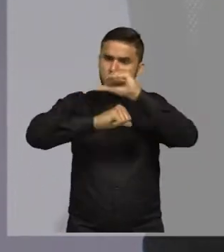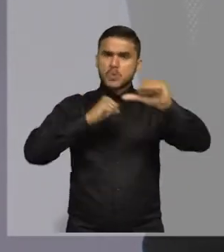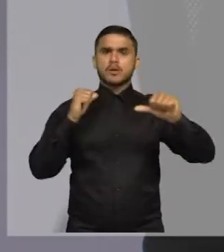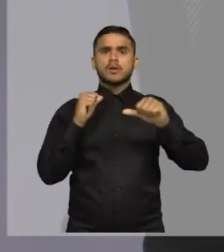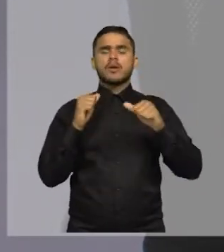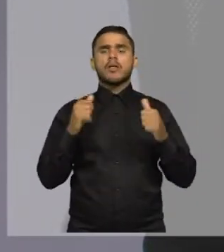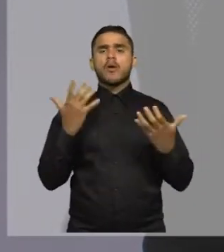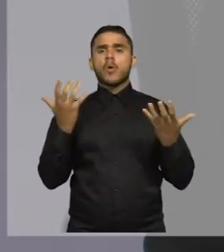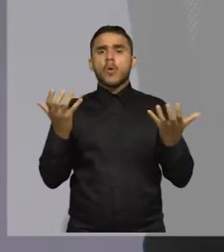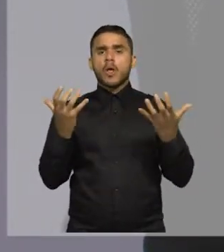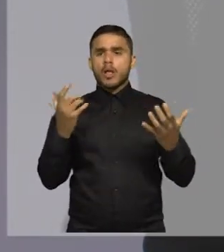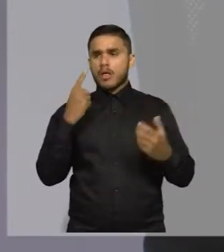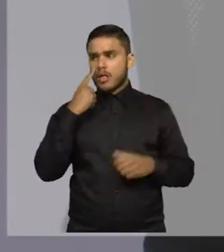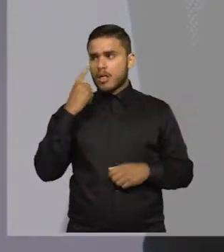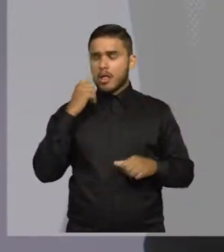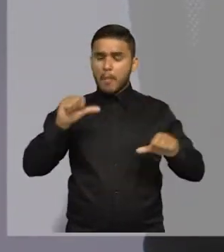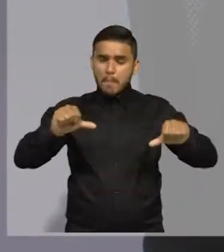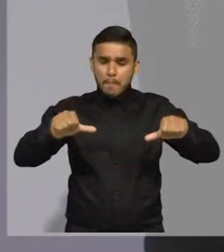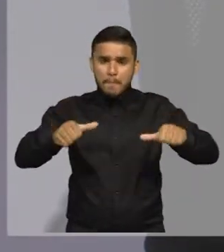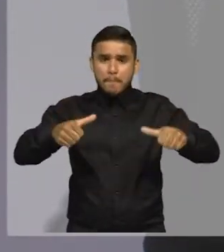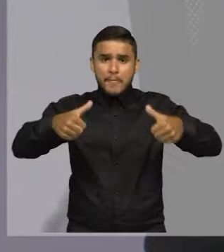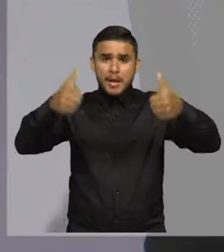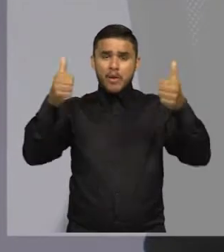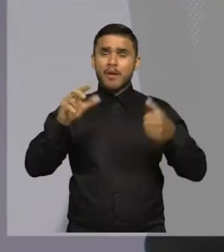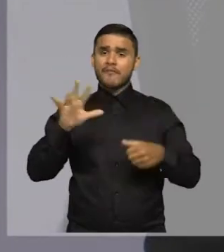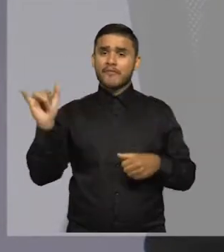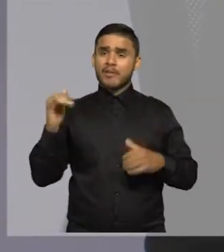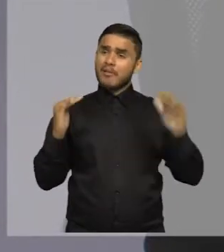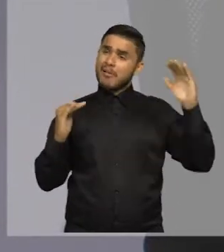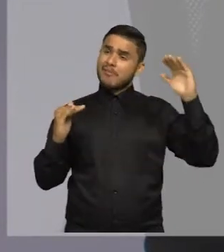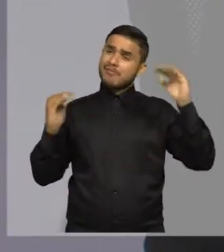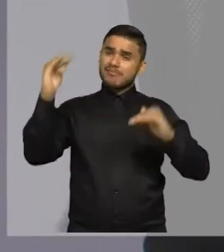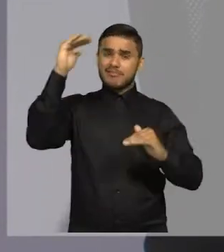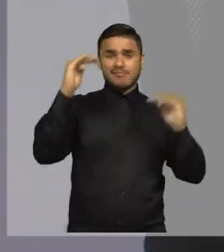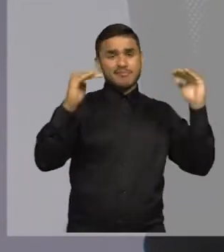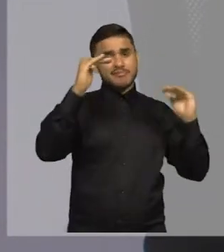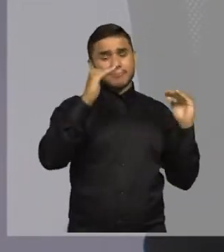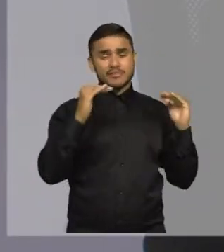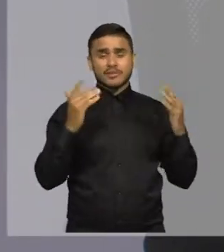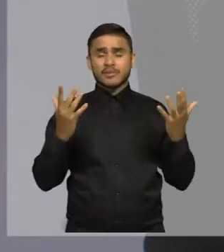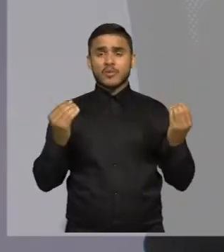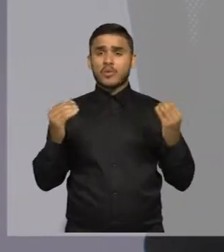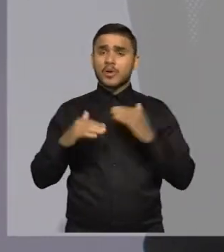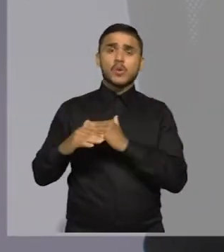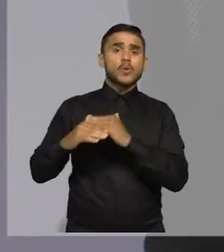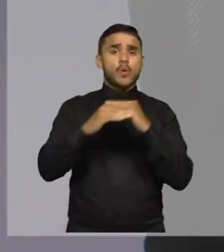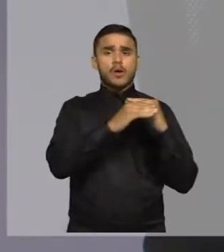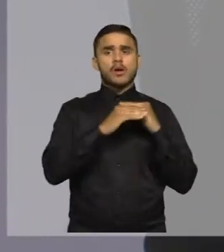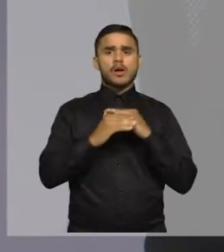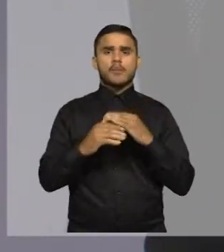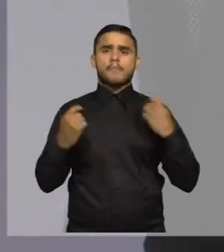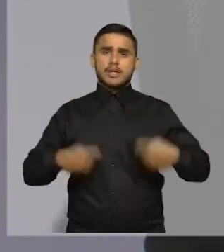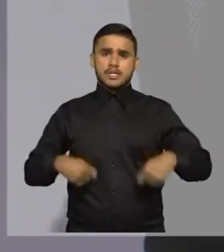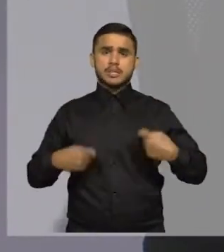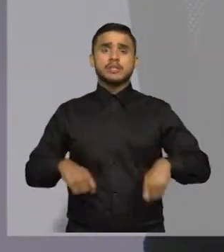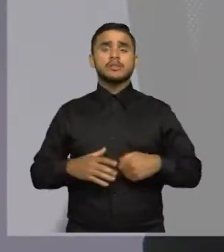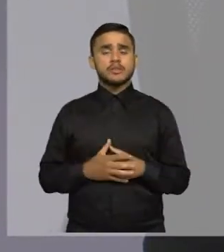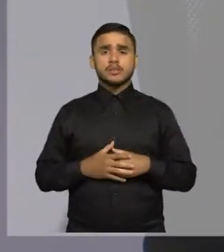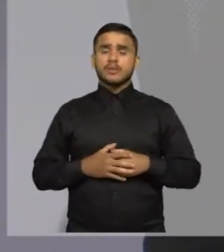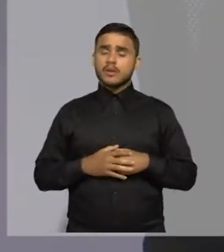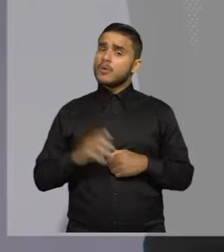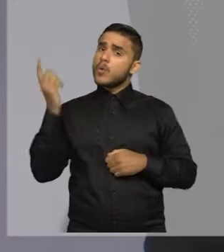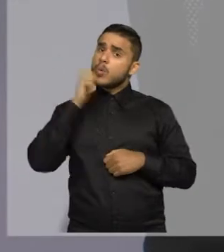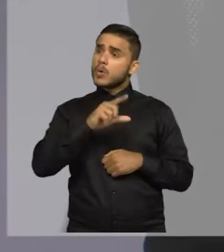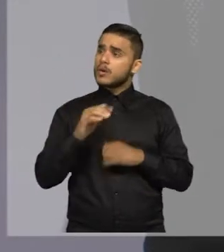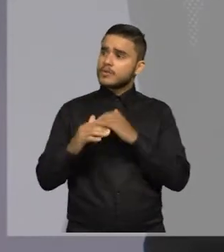para superar ou melhorar essa desigualdade social, isto é, melhorar a igualdade social.